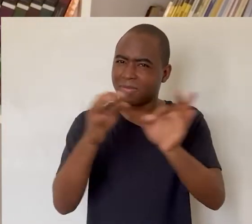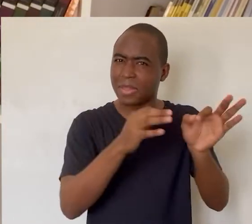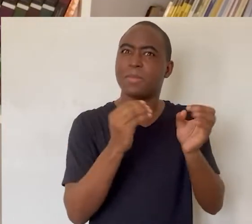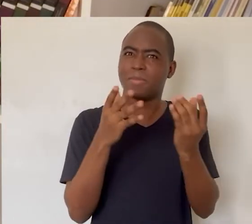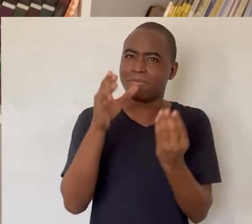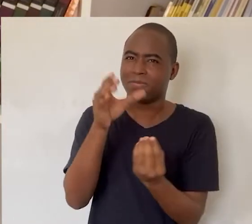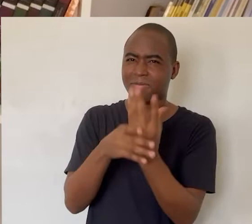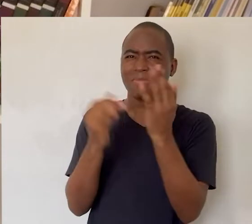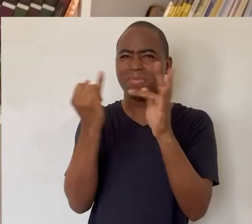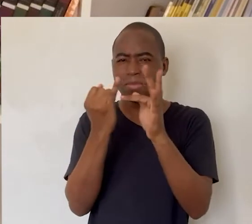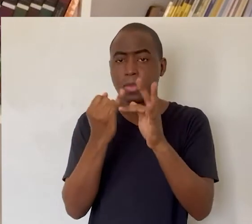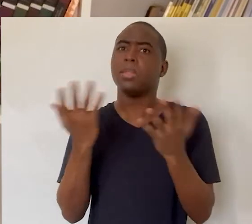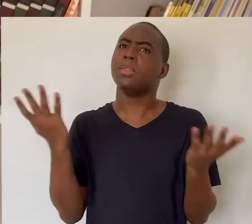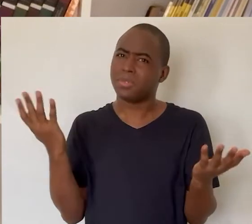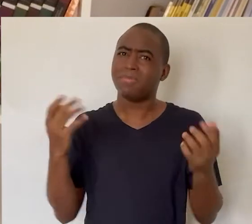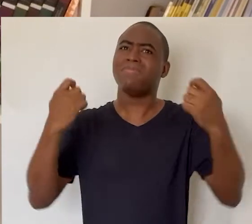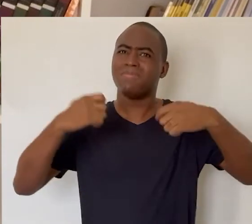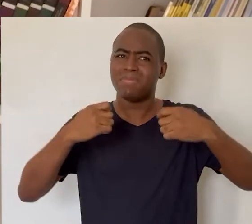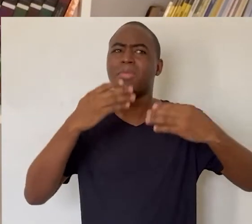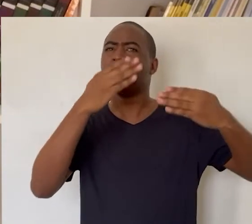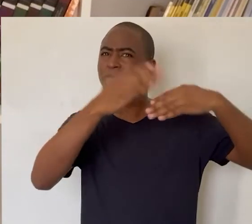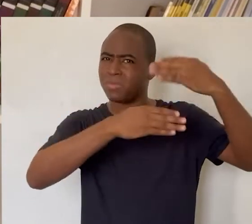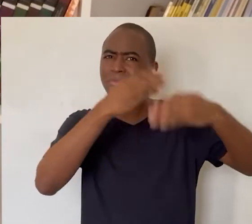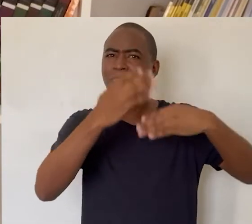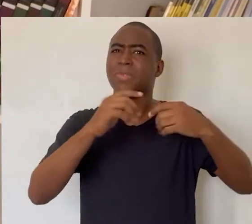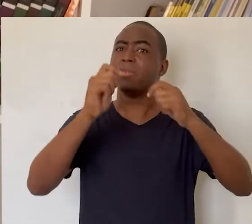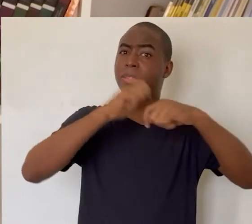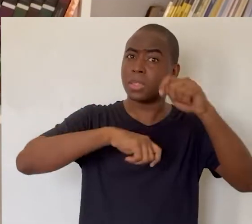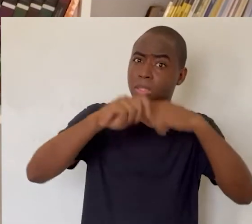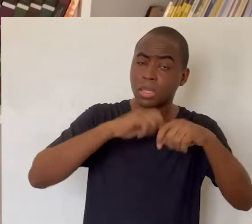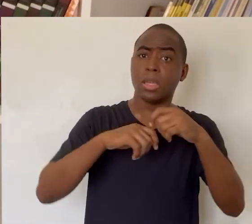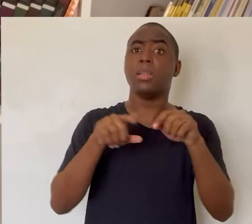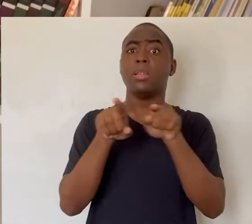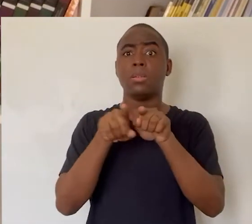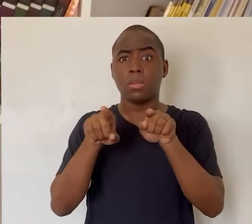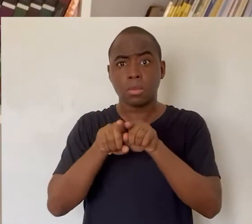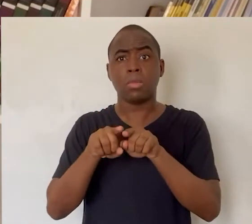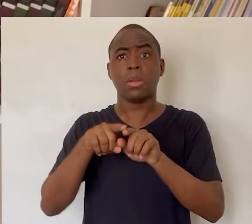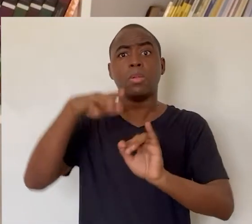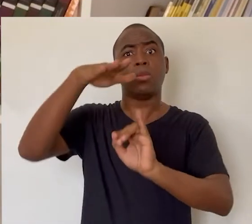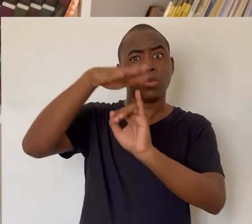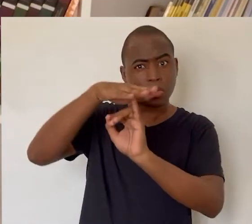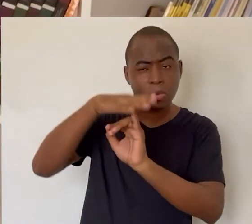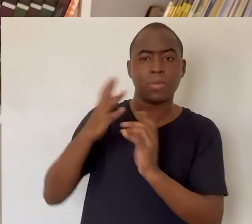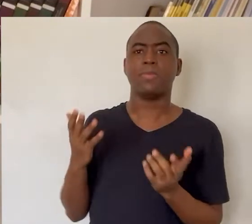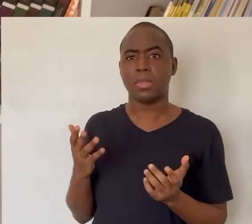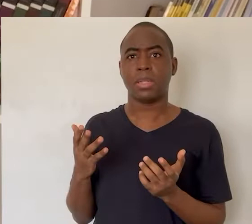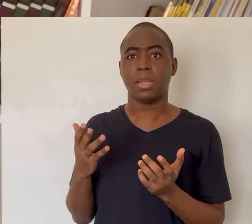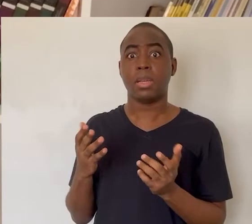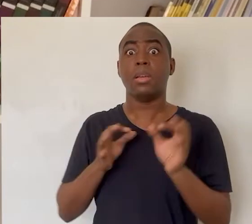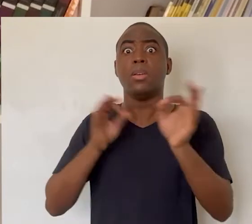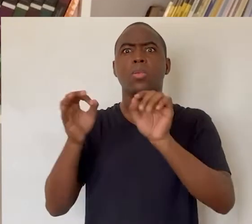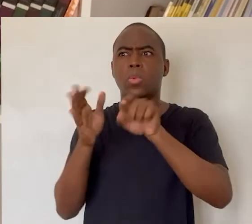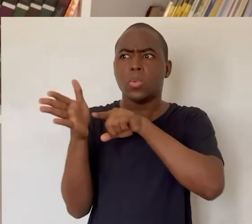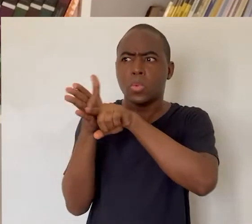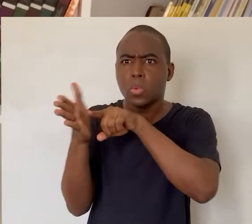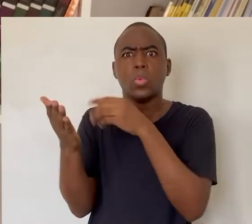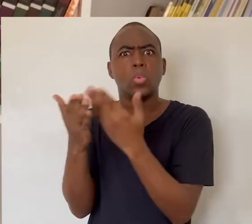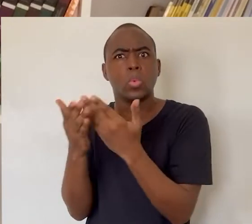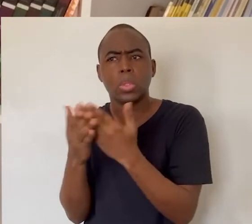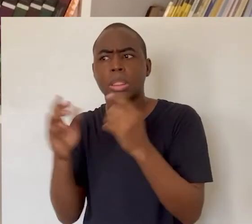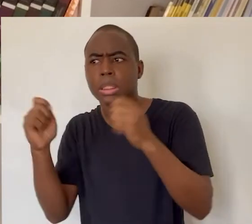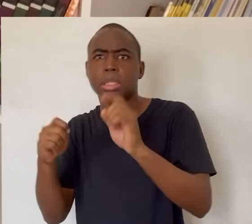efetiva implantação de um campus, são necessários alguns trâmites administrativos e institucionais, como a realização de um estudo